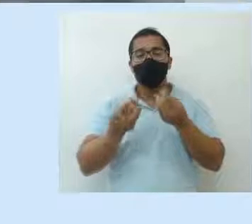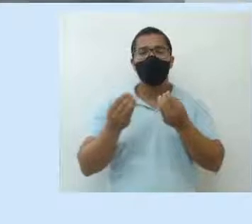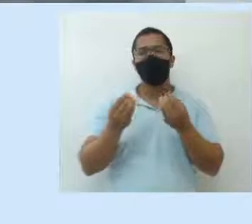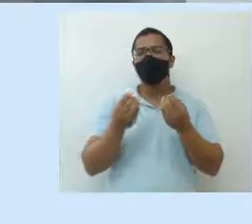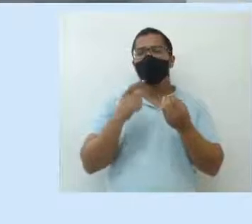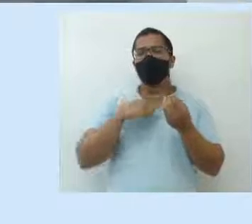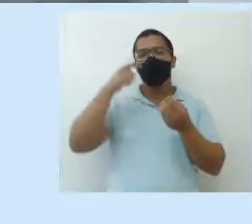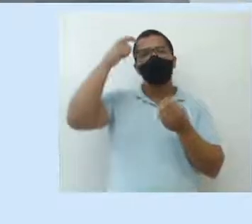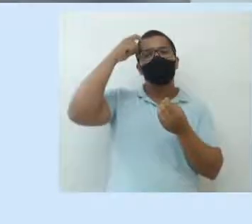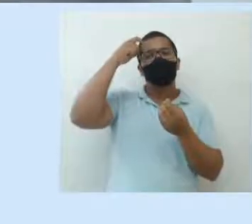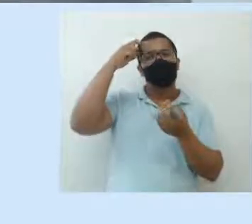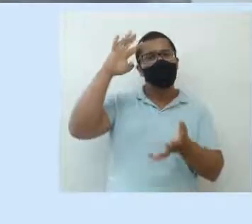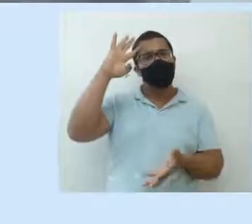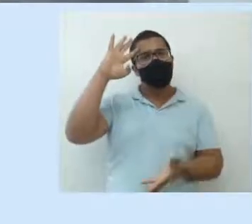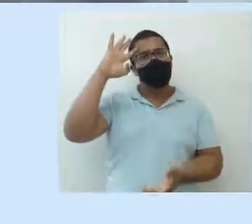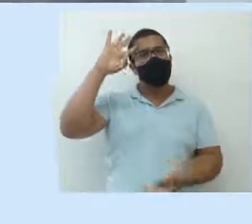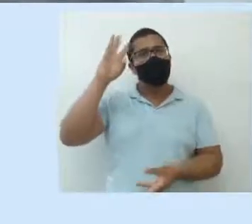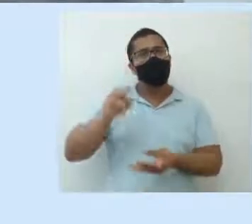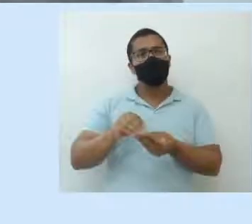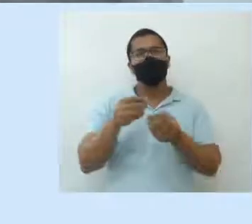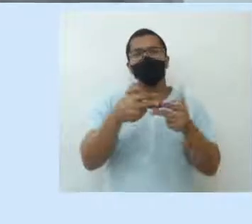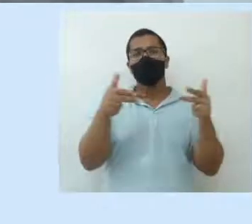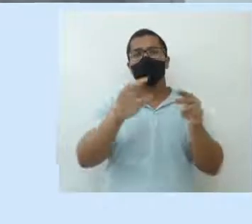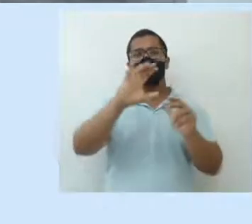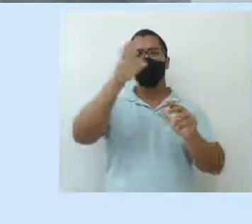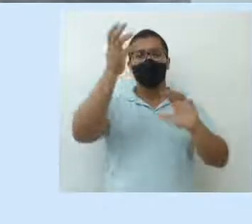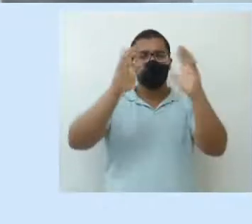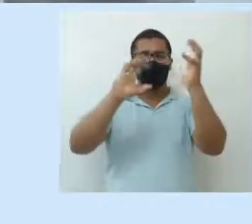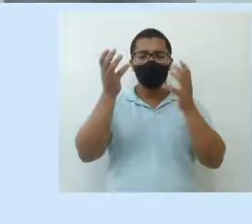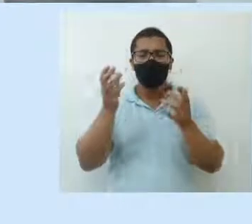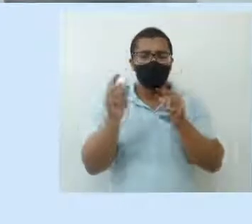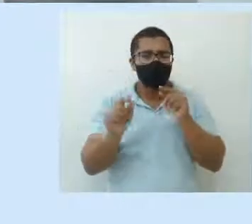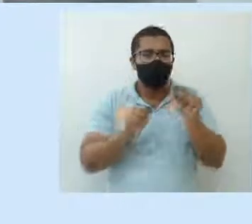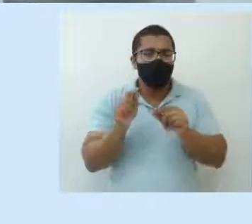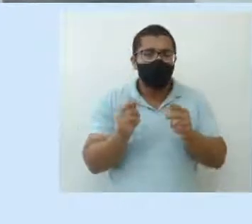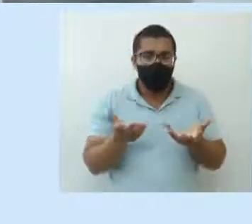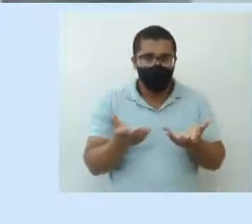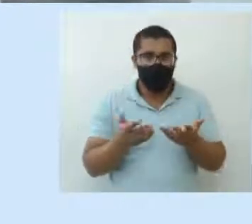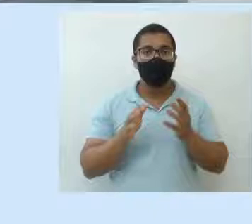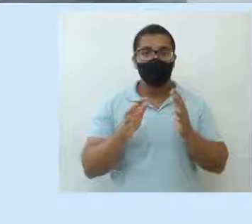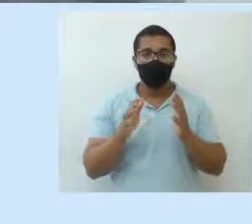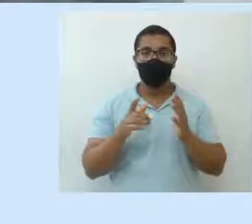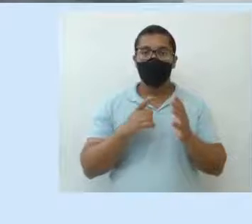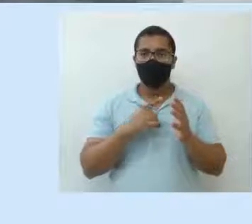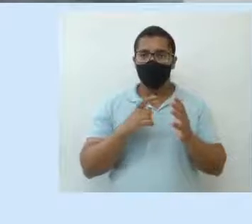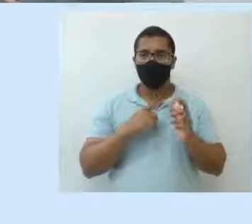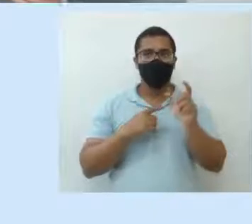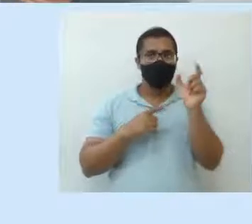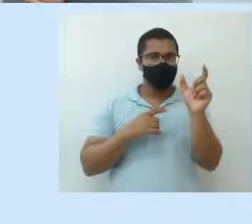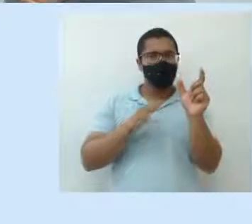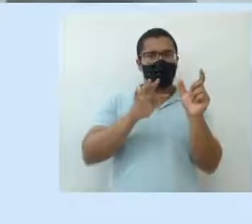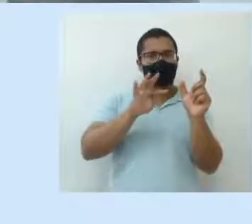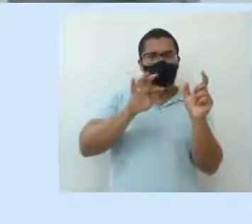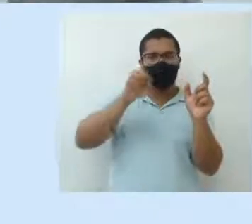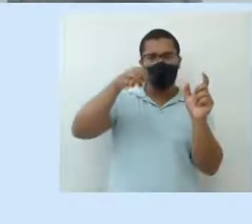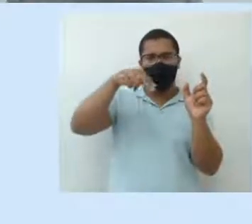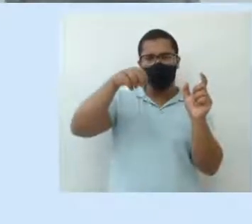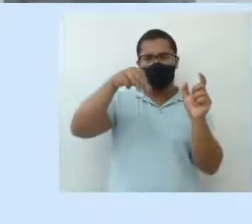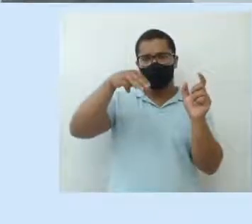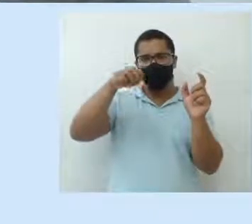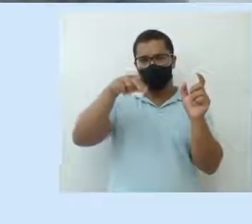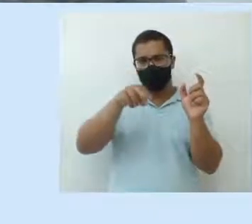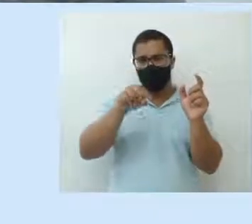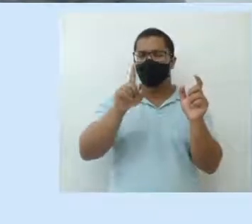Então, fenomenologia, fenômenos, e nós temos como a consciência interpreta os fenômenos. Essa